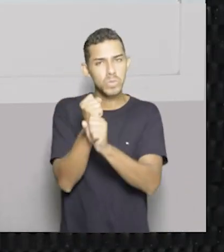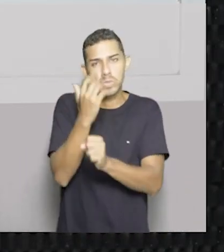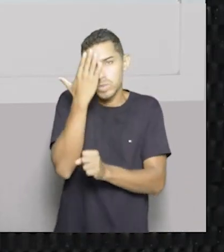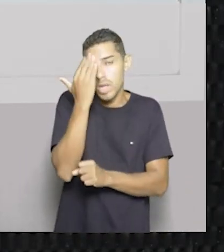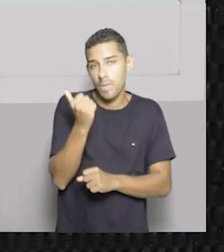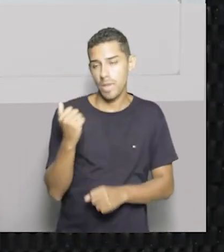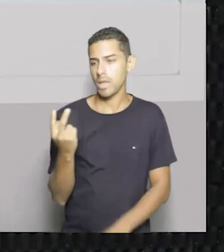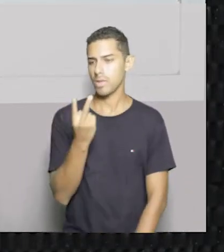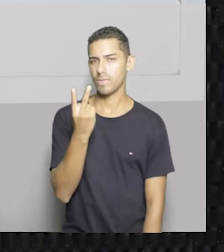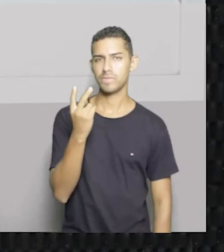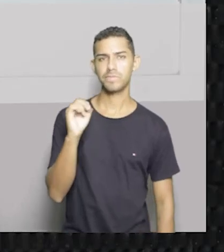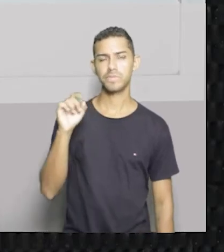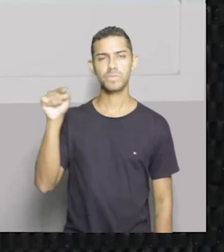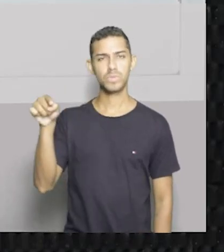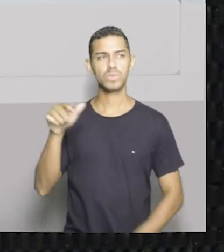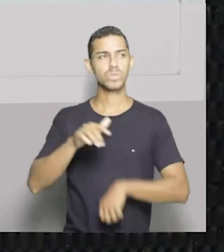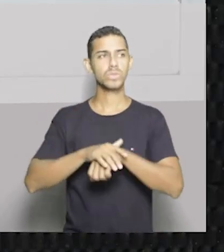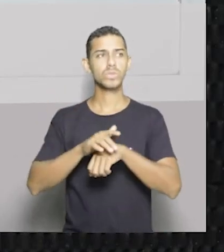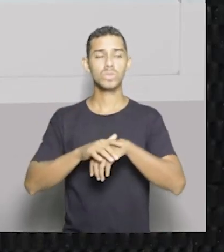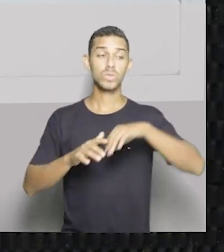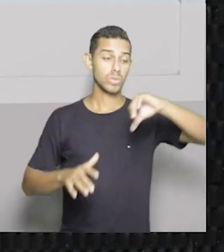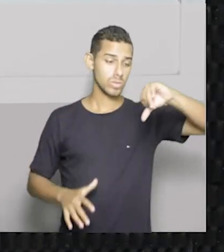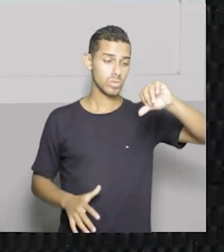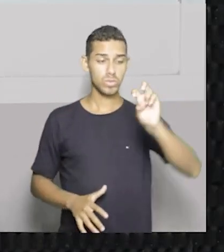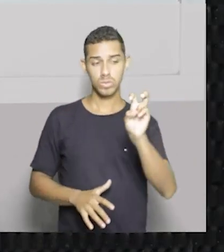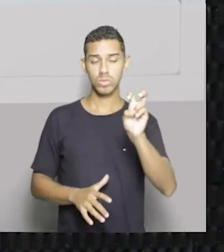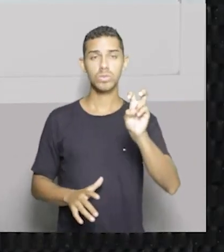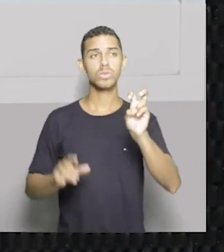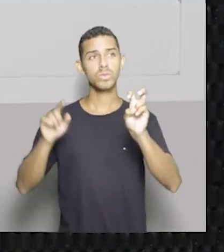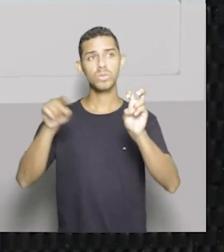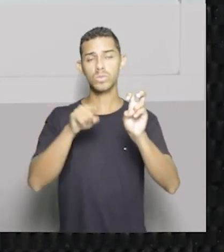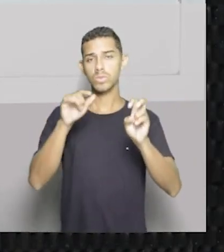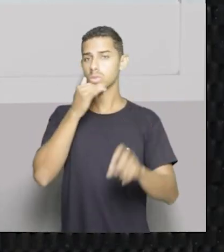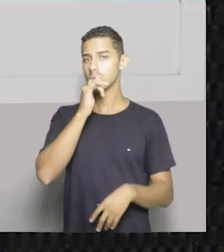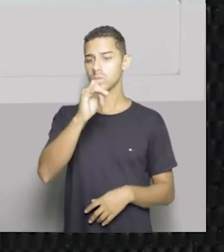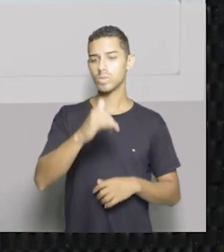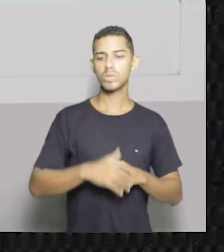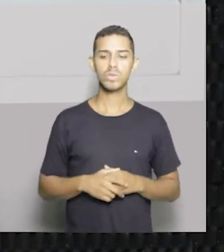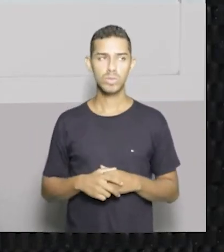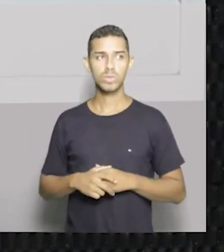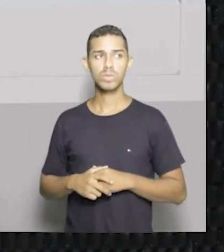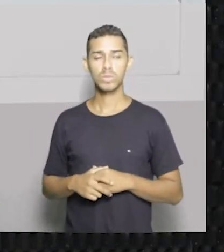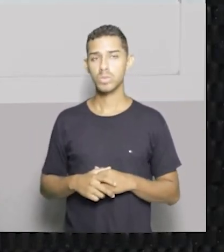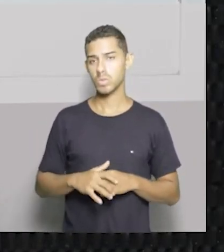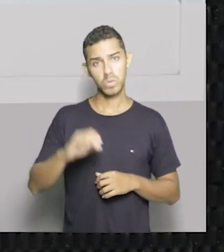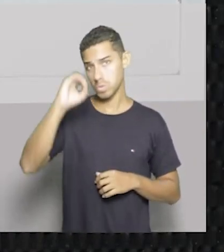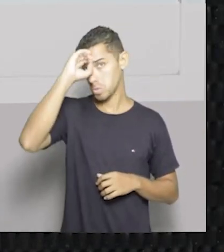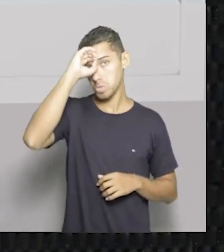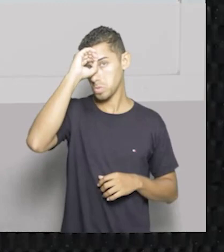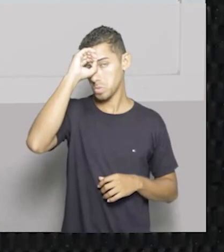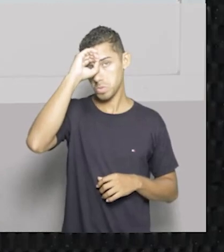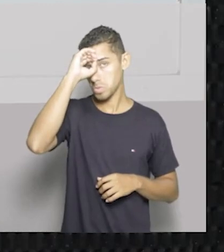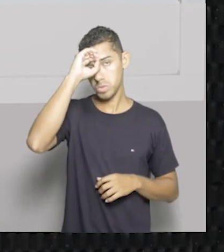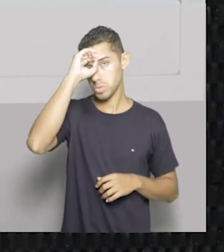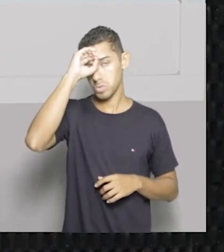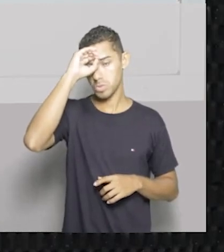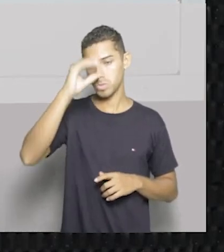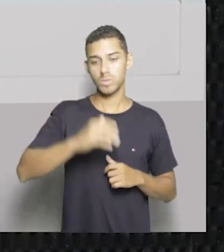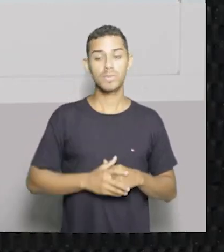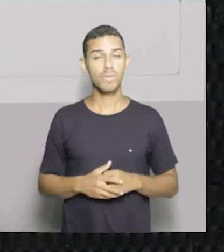saber do valor da resistência, 95, e preciso saber do valor da corrente. E esse eu ainda não sei,